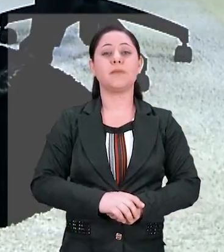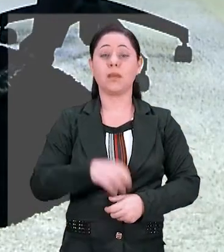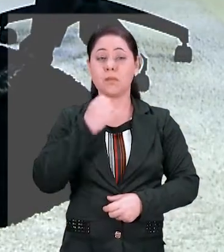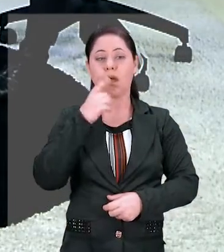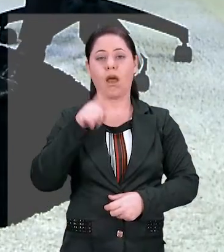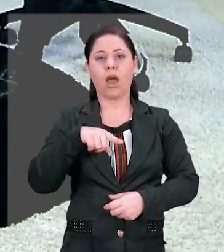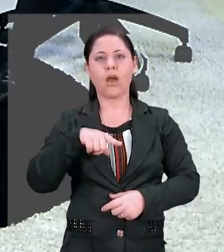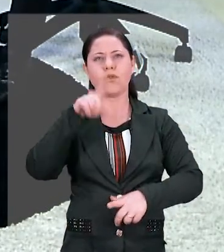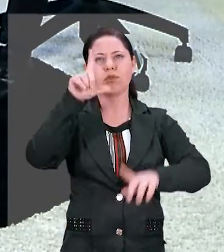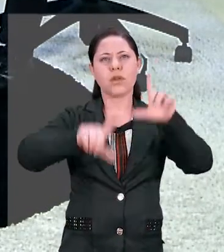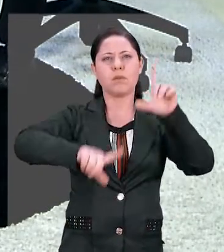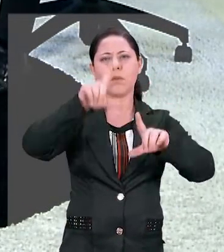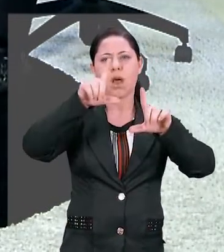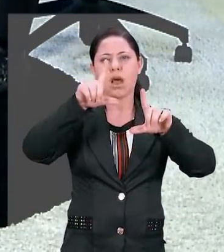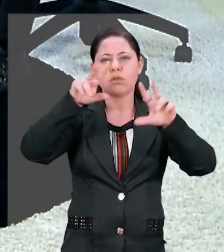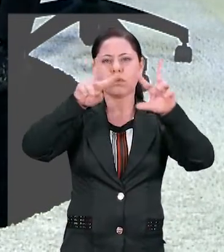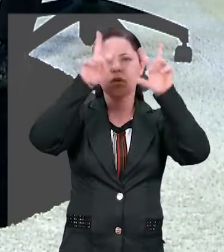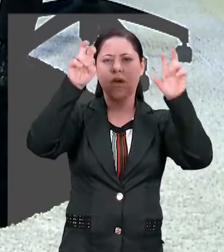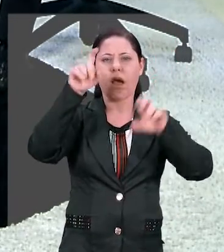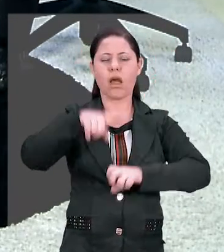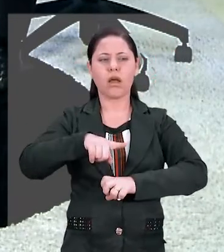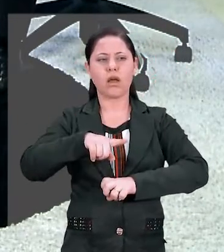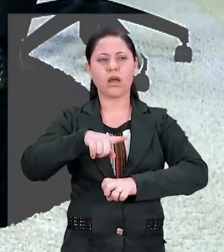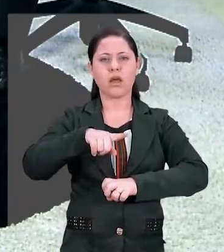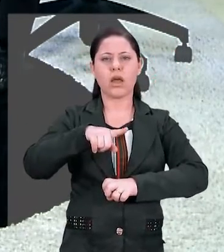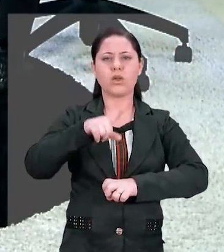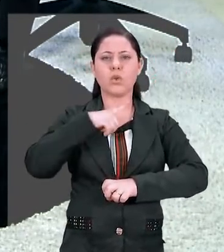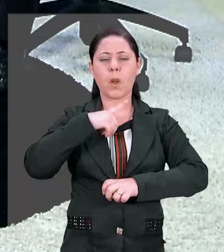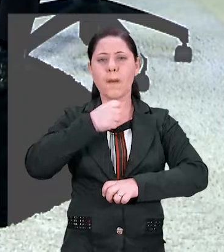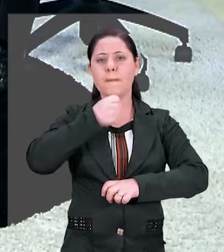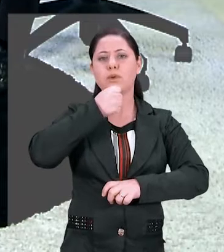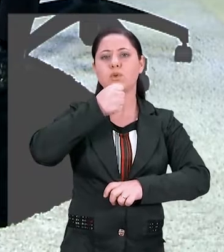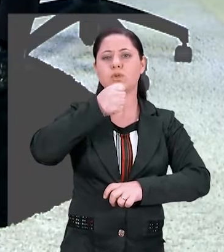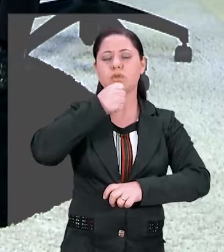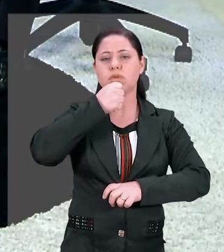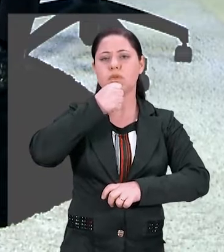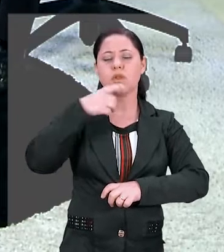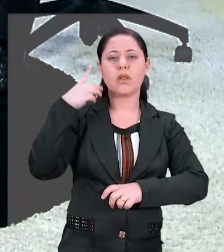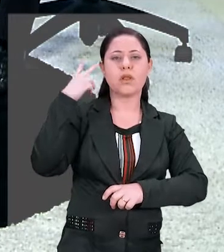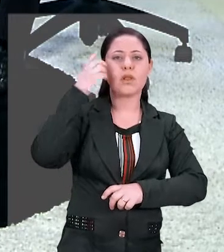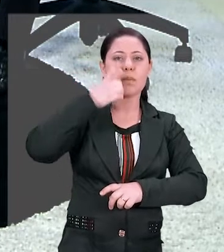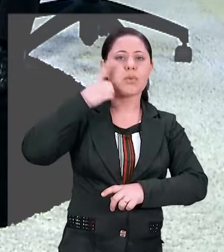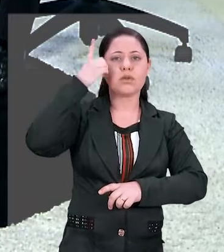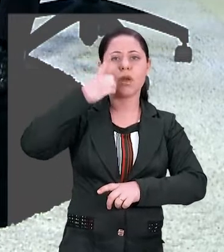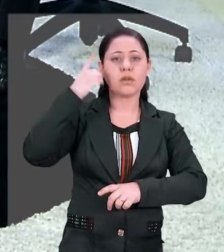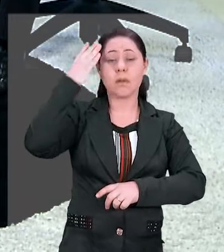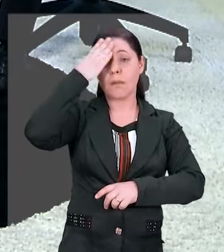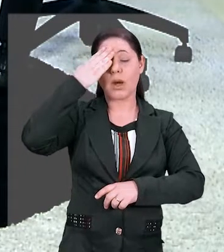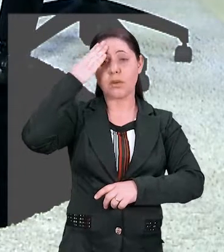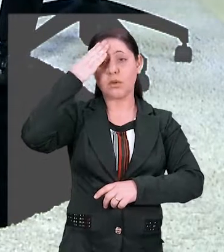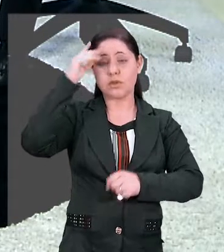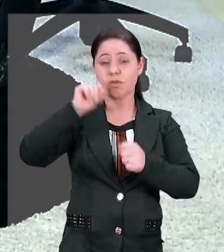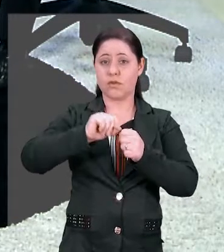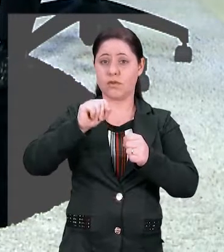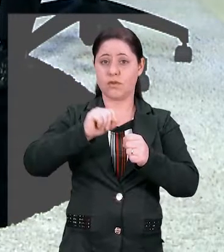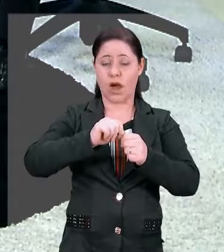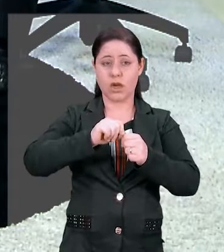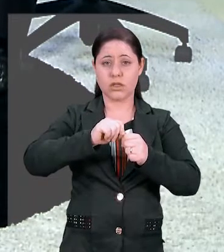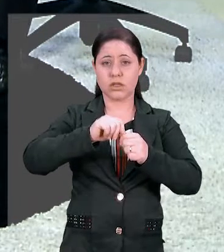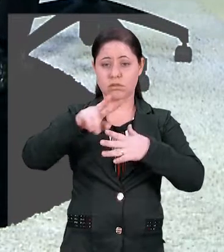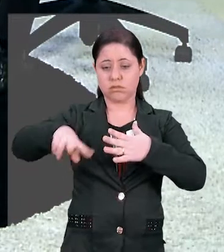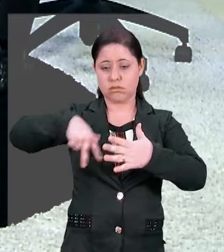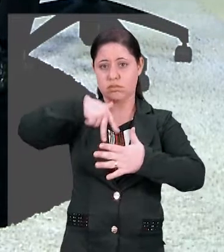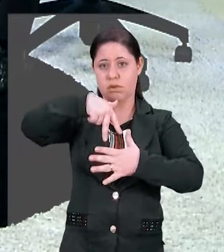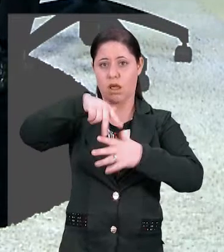Muito bem, esse vídeo, essa reportagem foi baseada no pronunciamento que o deputado Barbosinha efetuou no plenário,